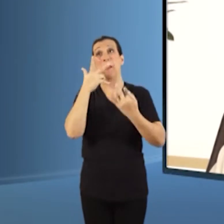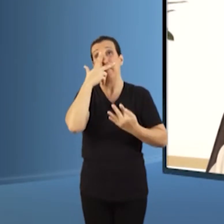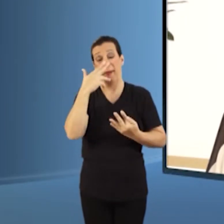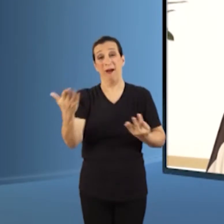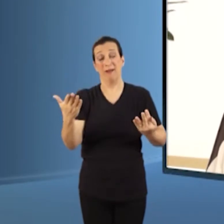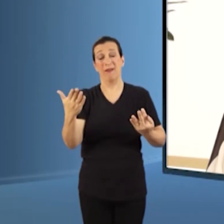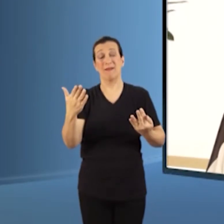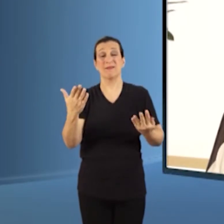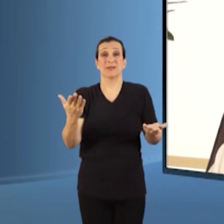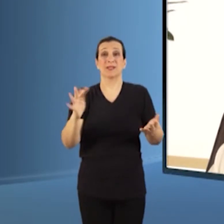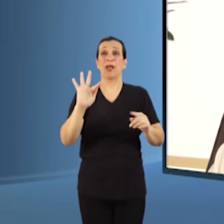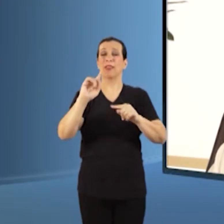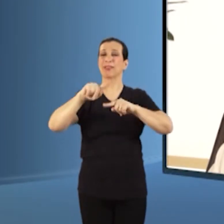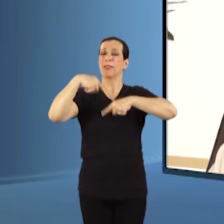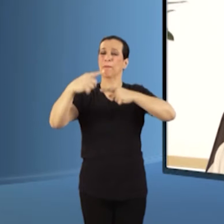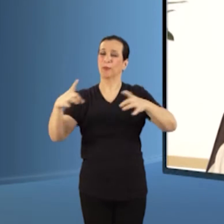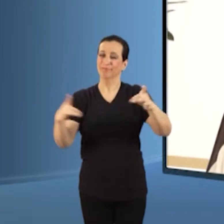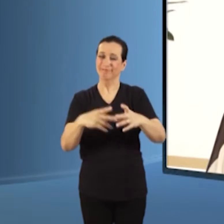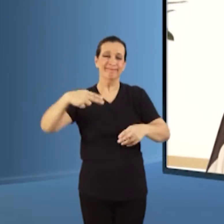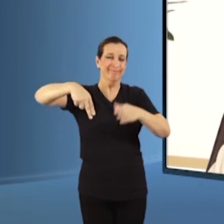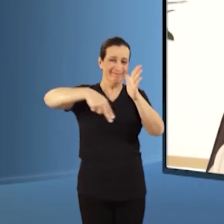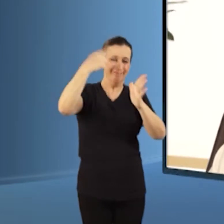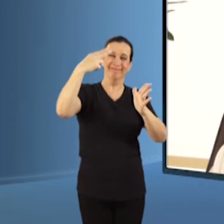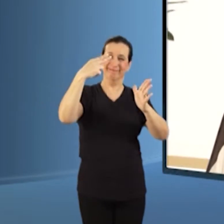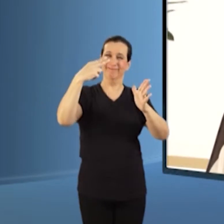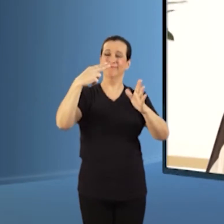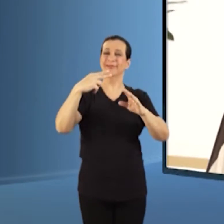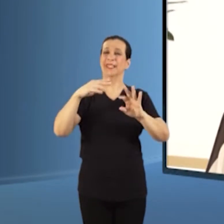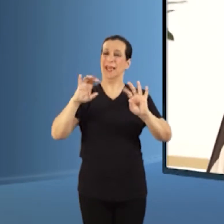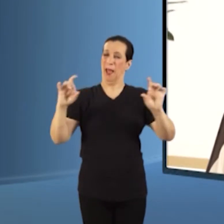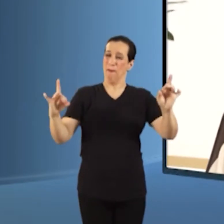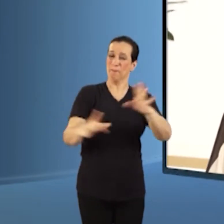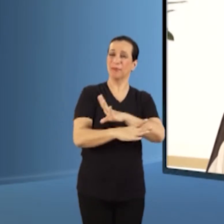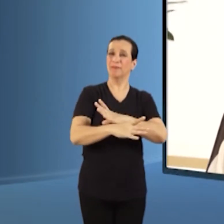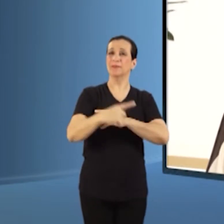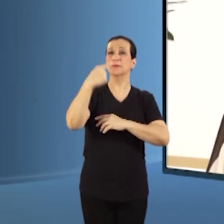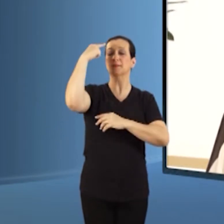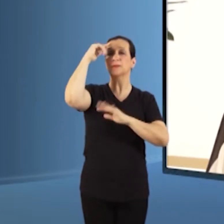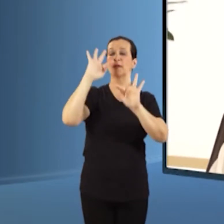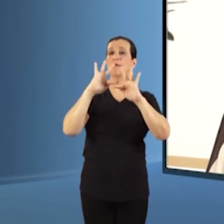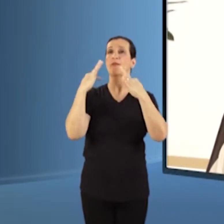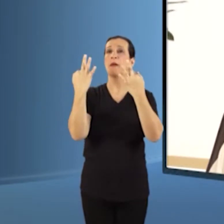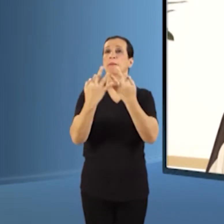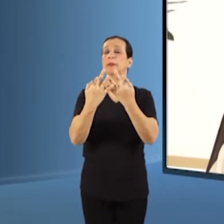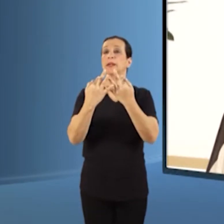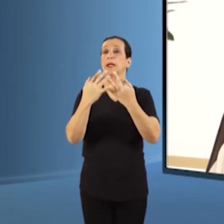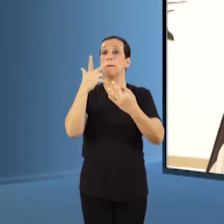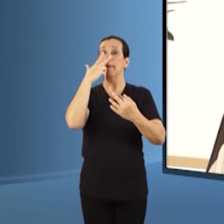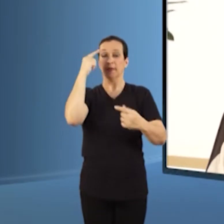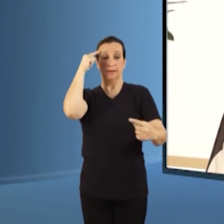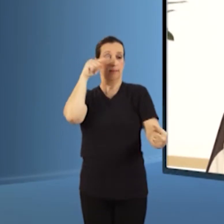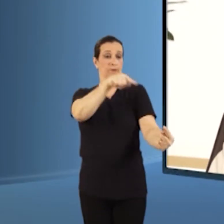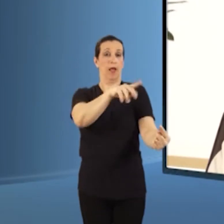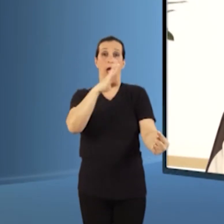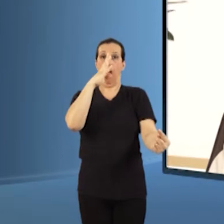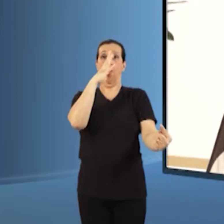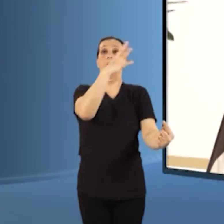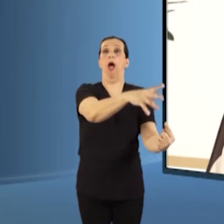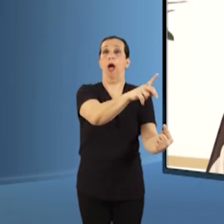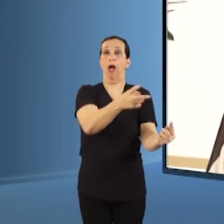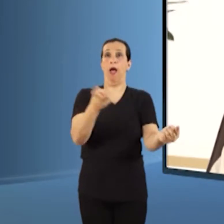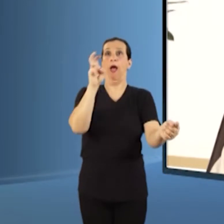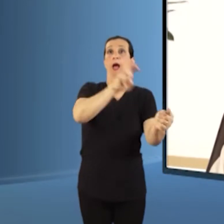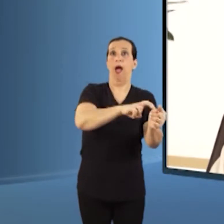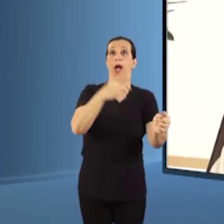que talvez, no pós-operatório, havendo indicação por toda a equipe, serão famílias que virão a depositar no implante